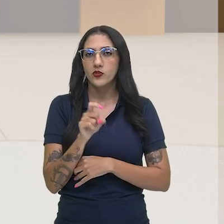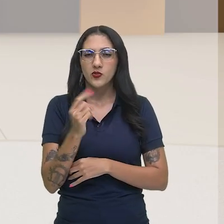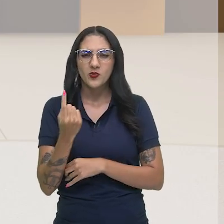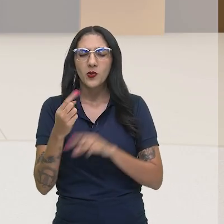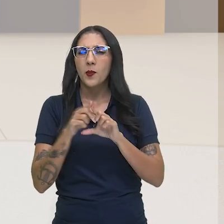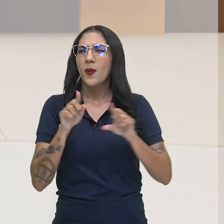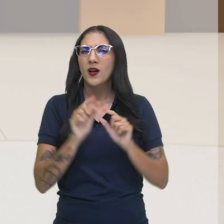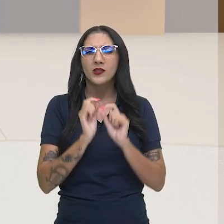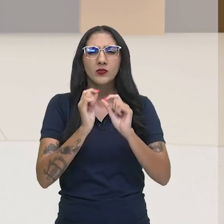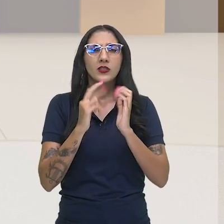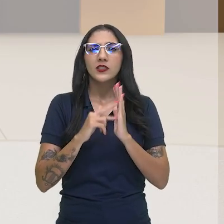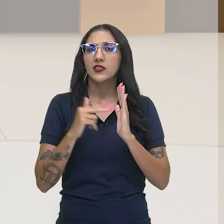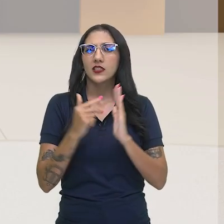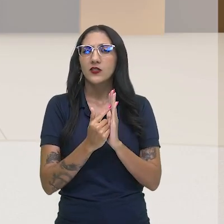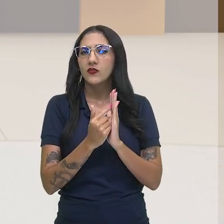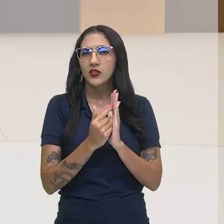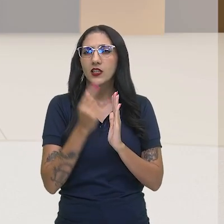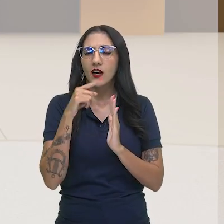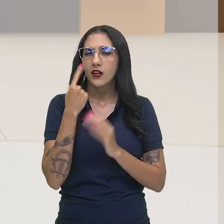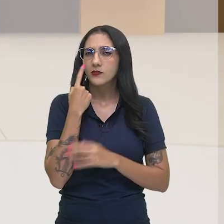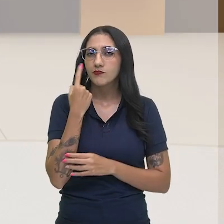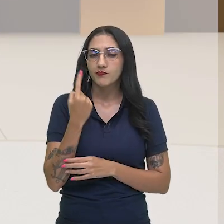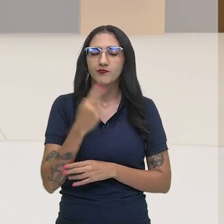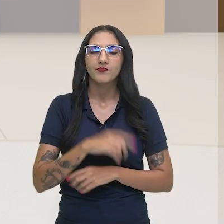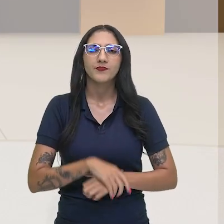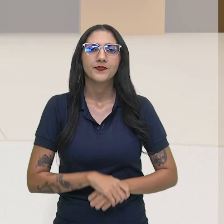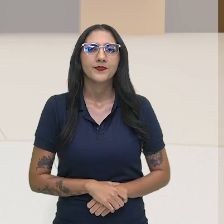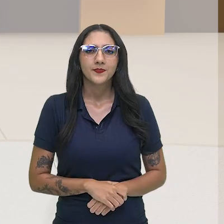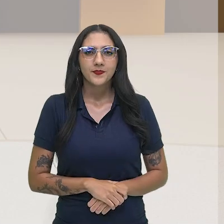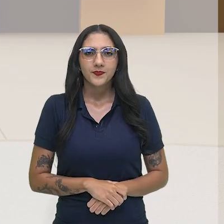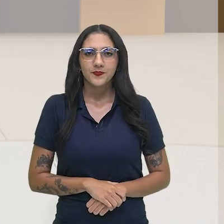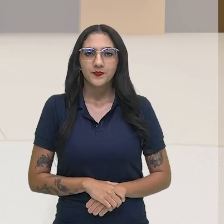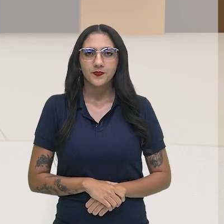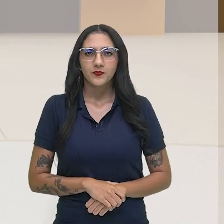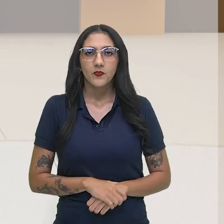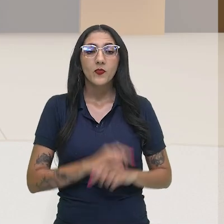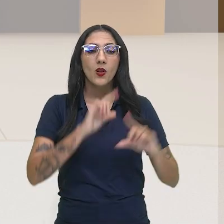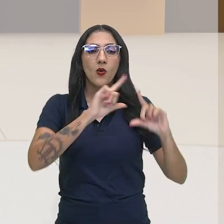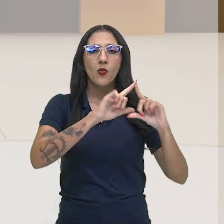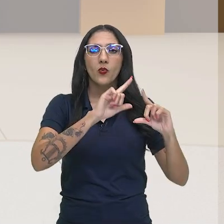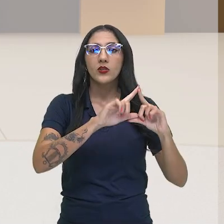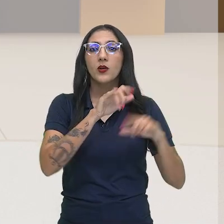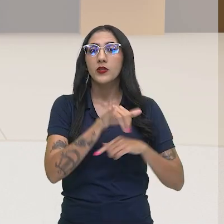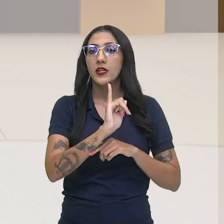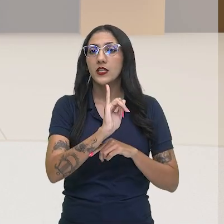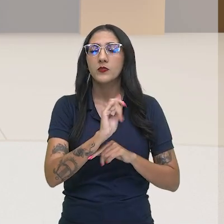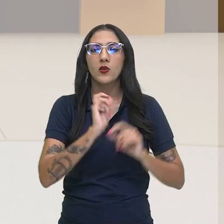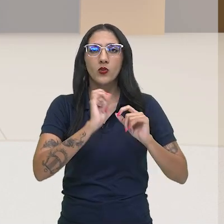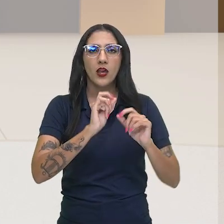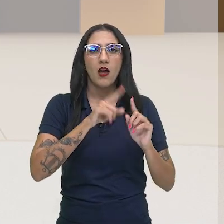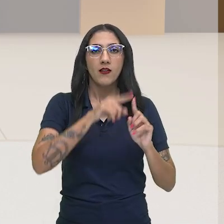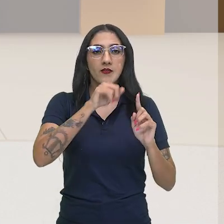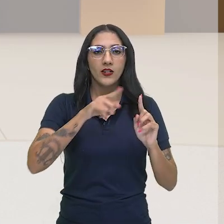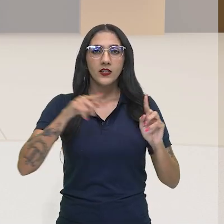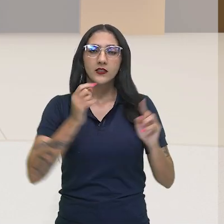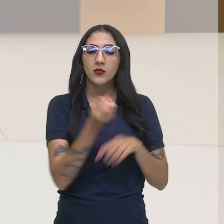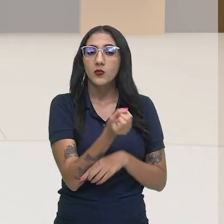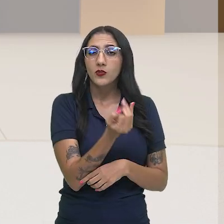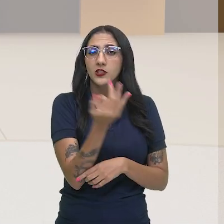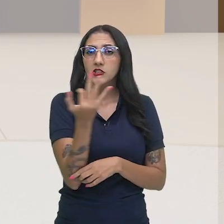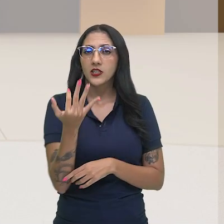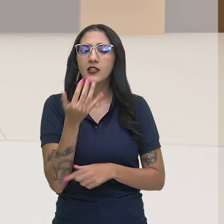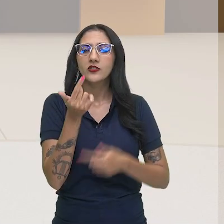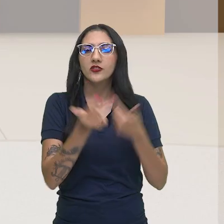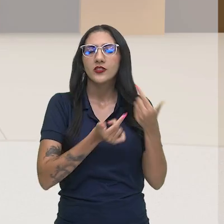significa cada um desses elementos? Acompanhe aqui com a gente. O ΔY, ele é a variação no número de